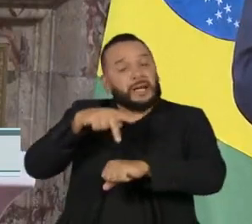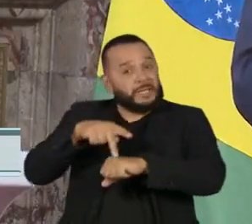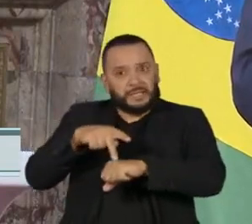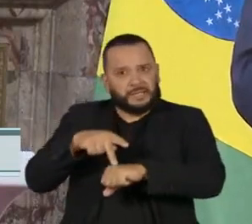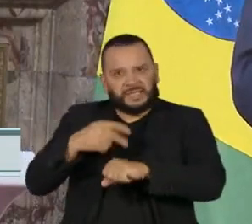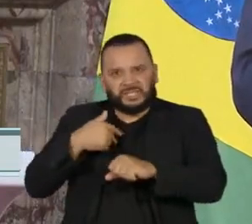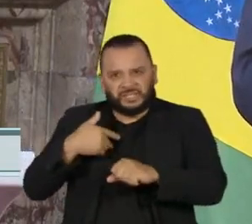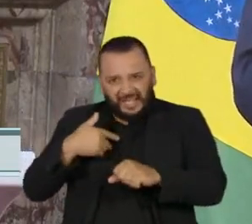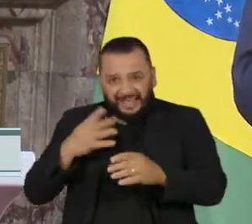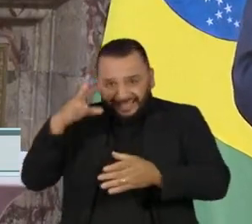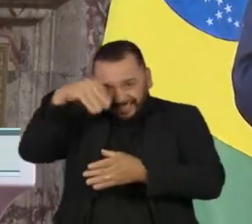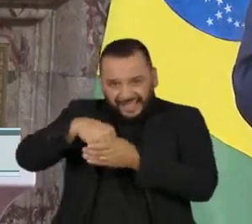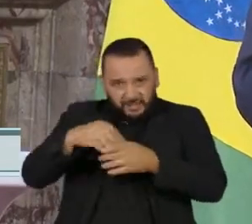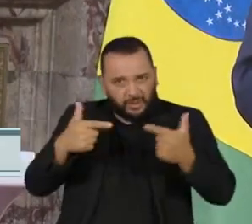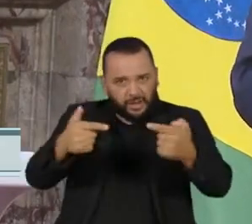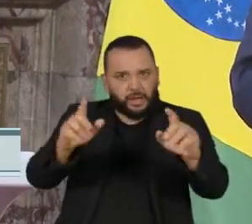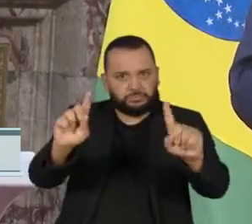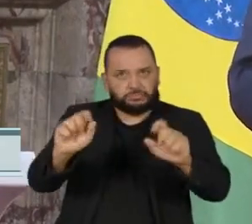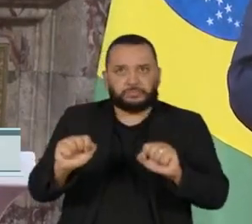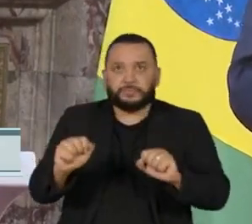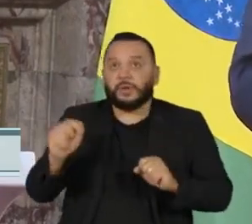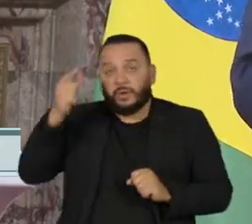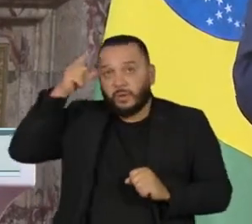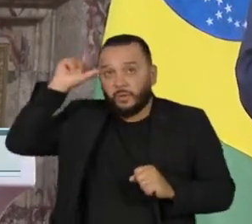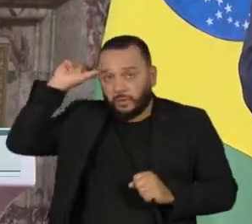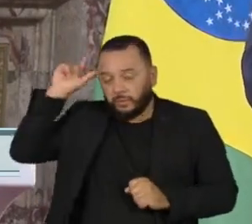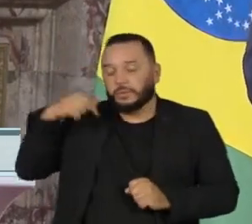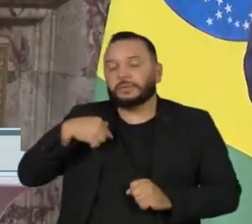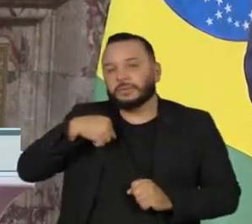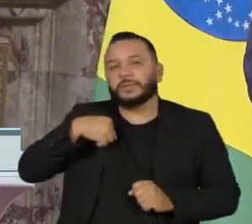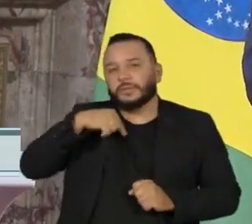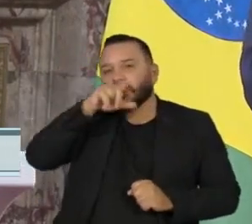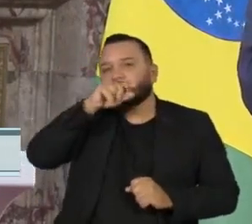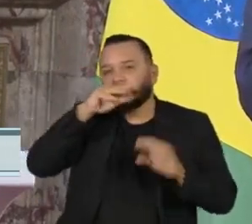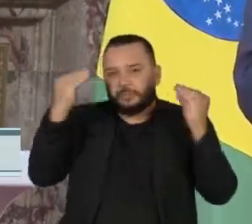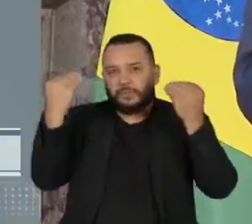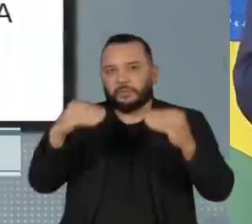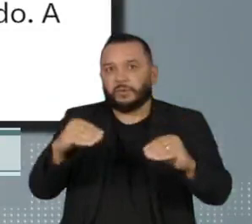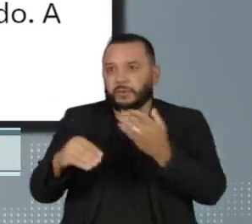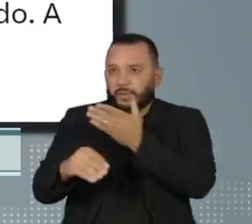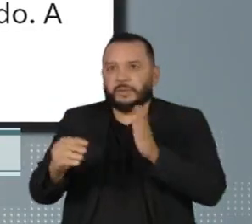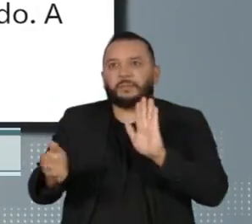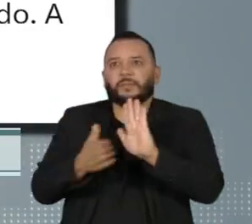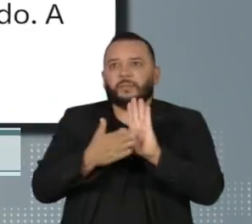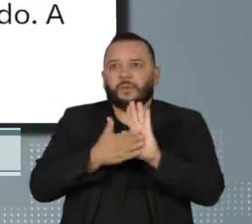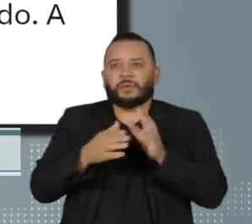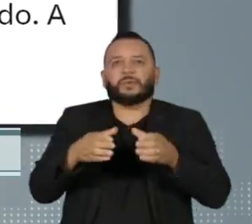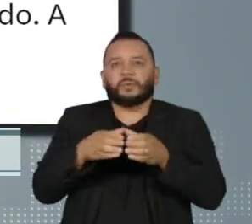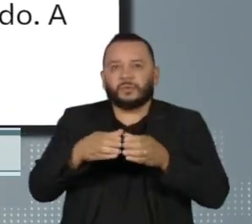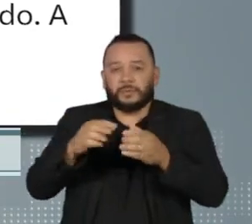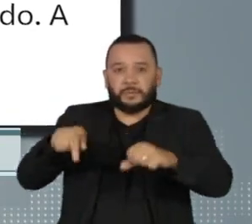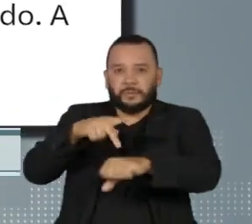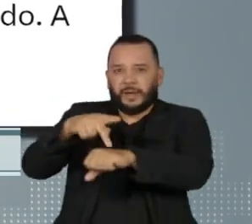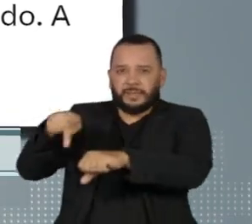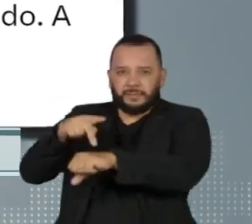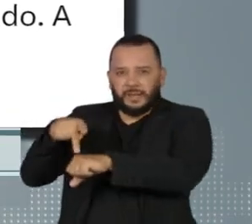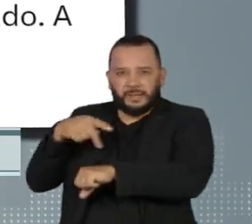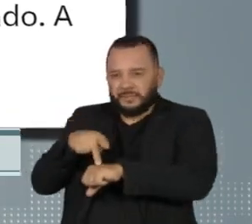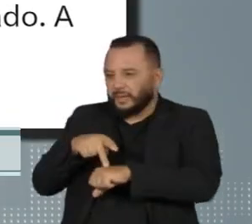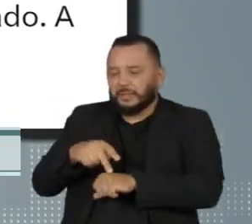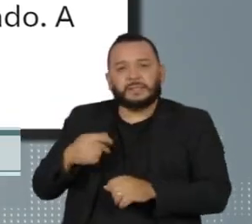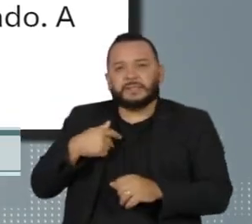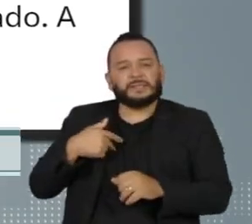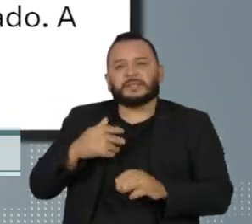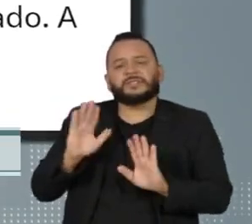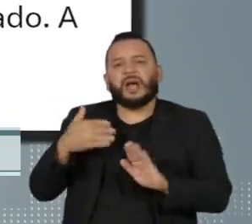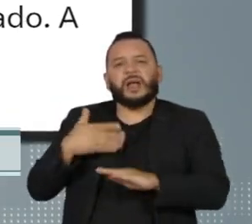Lula publicou a mensagem ontem no Twitter. Quero fazer uma proposta de um grupo de países que não tem nada a ver